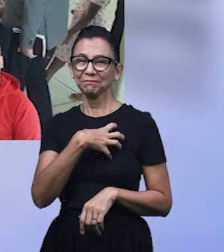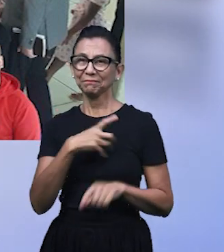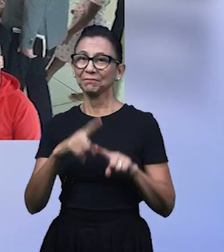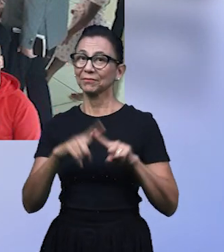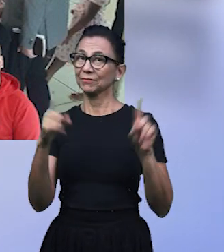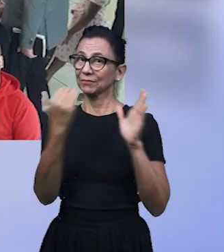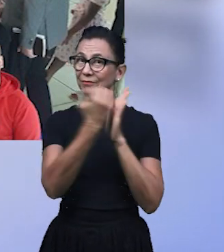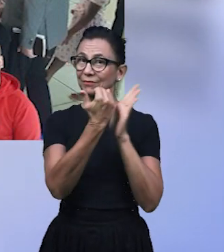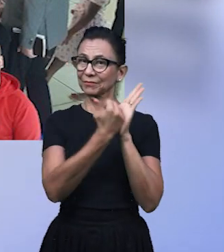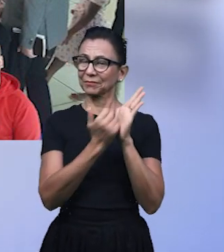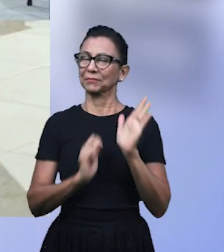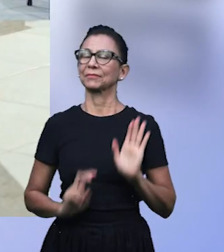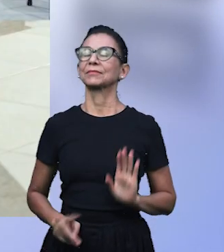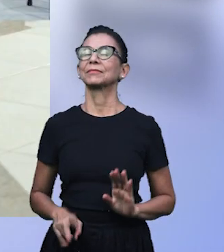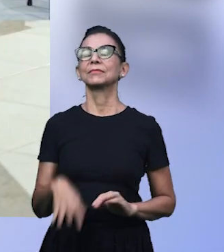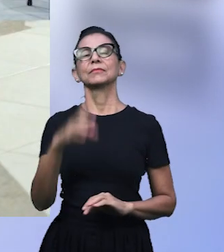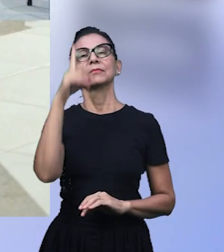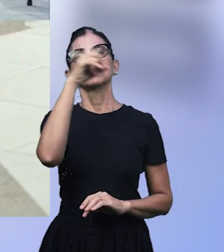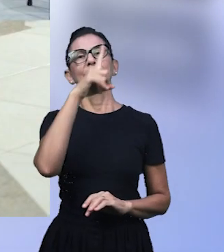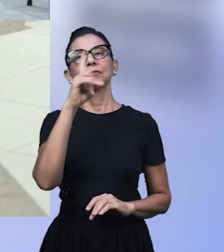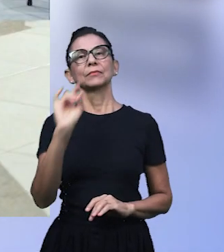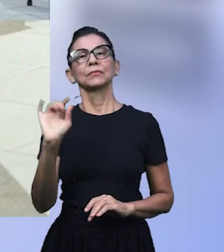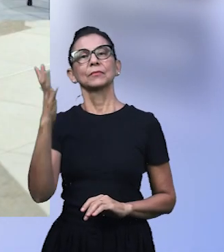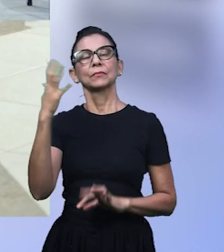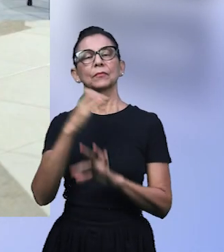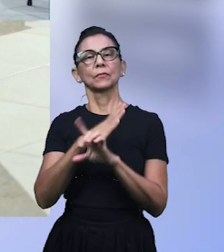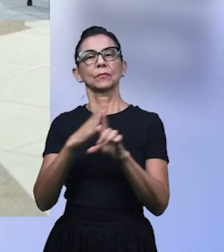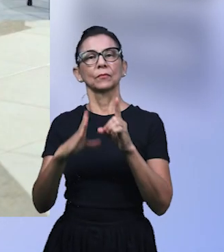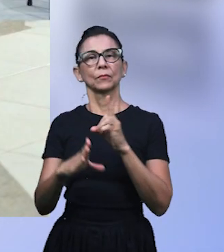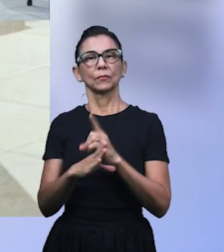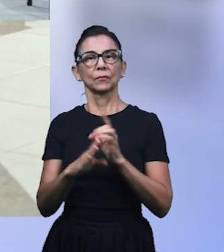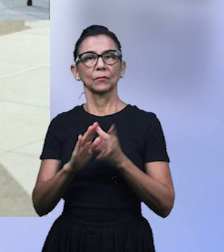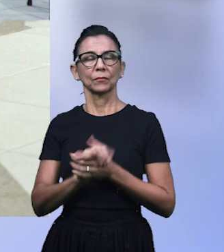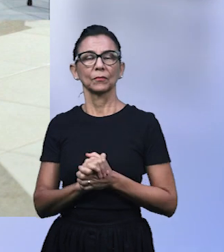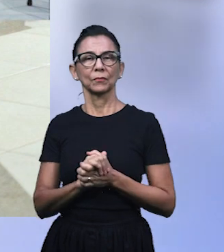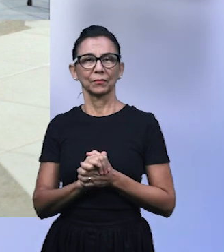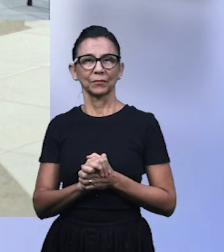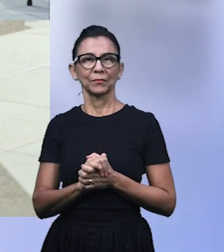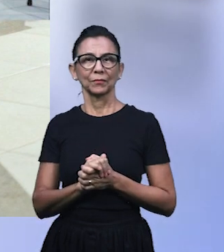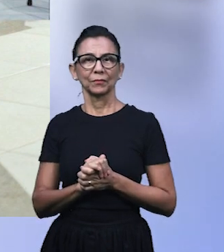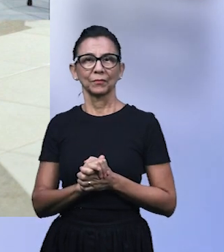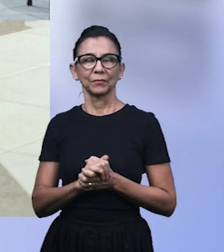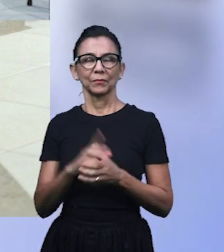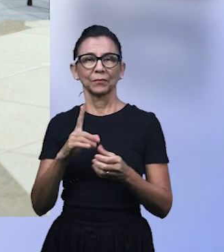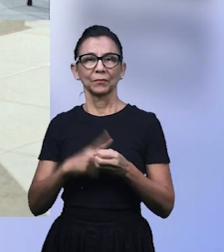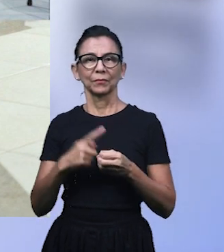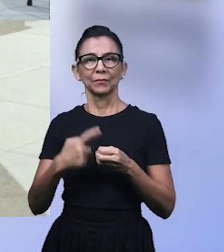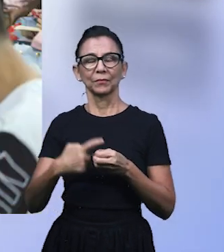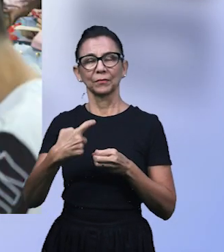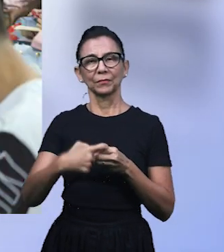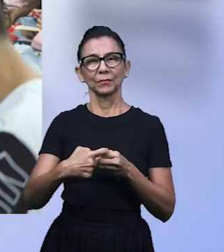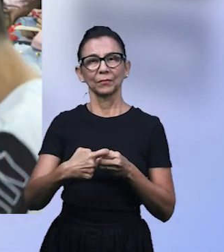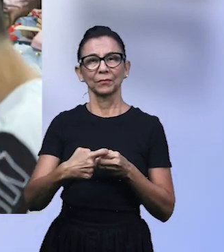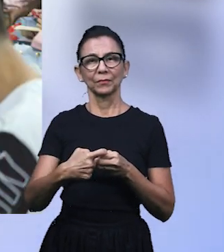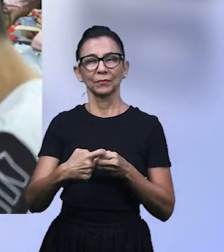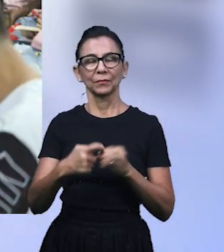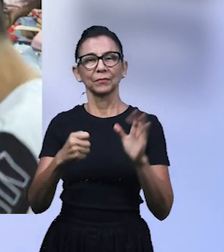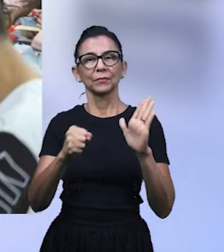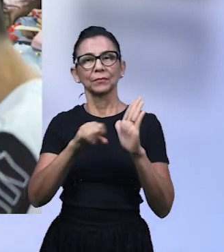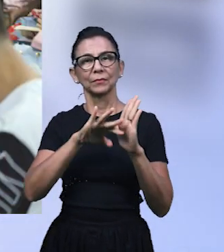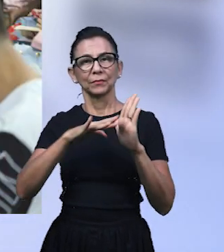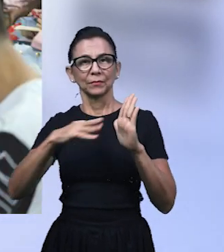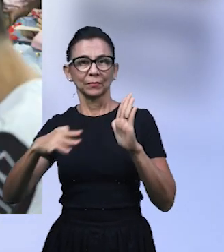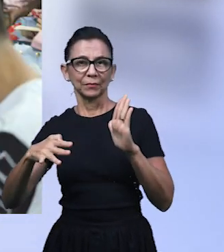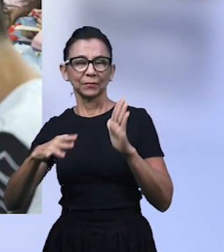não acabou por aí. Ainda no domingo, houve um culto na cidade de São Mateus, no estado do Espírito Santo, no trajeto de retorno